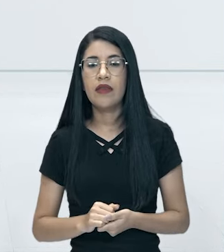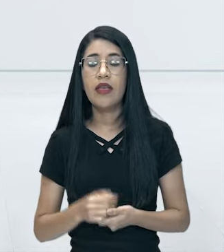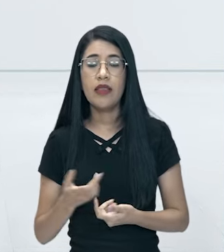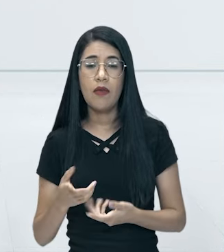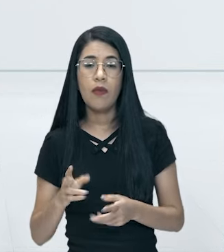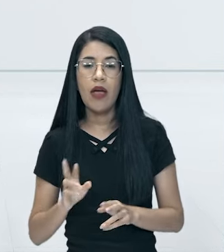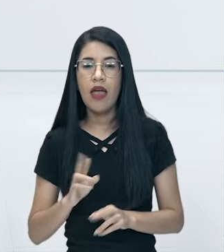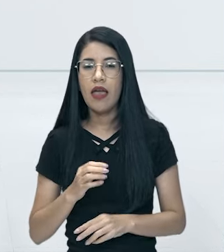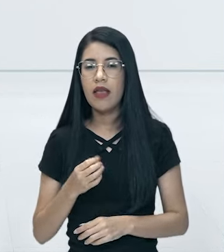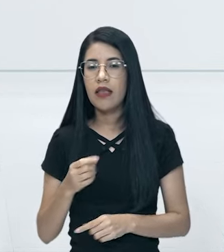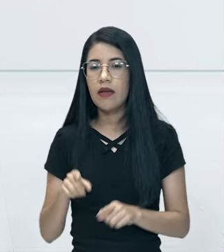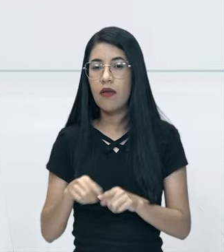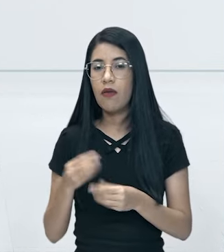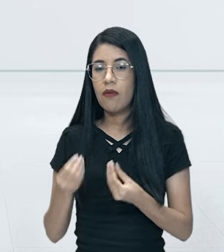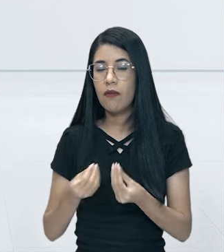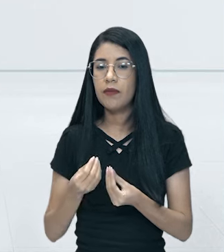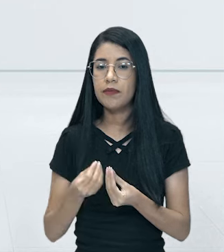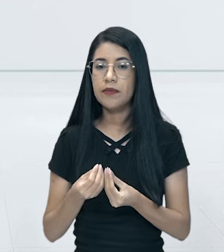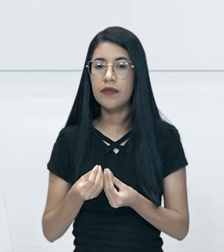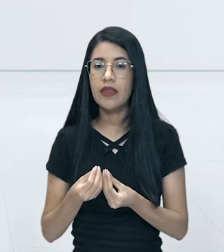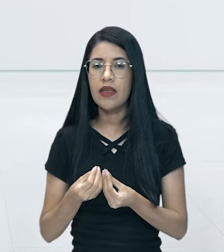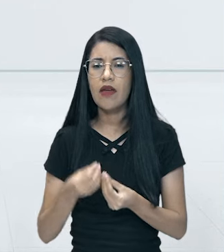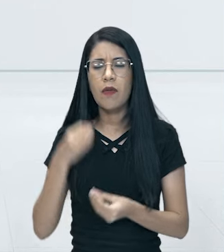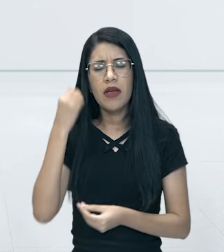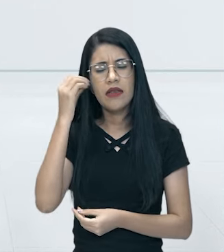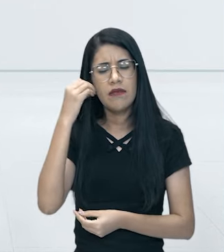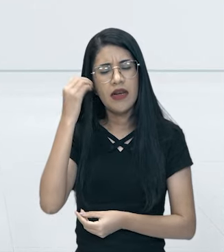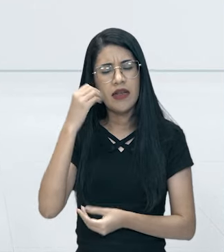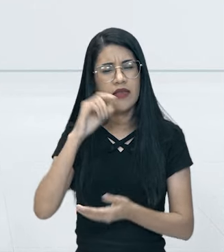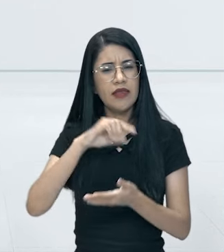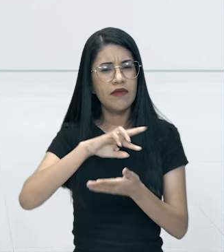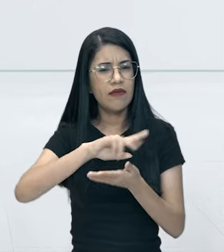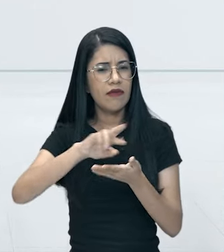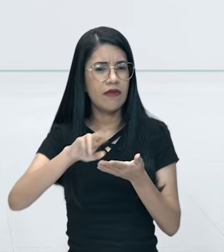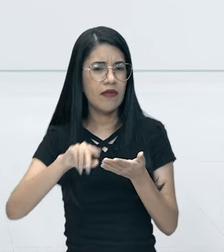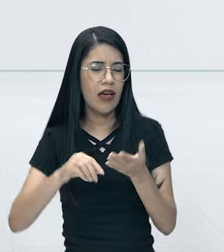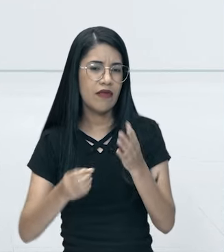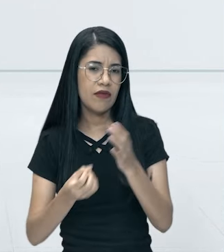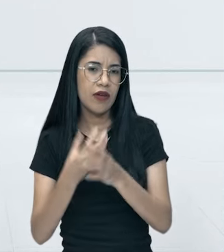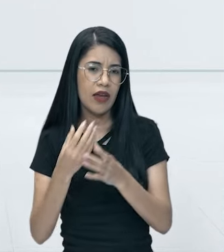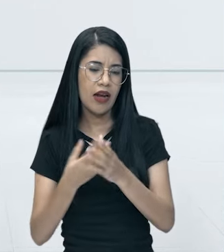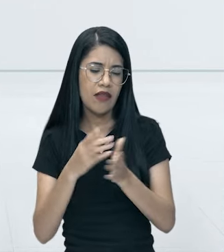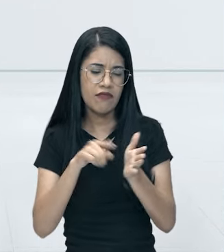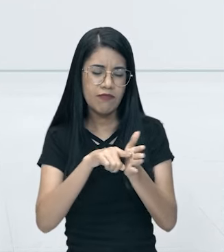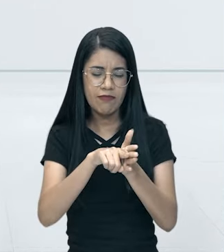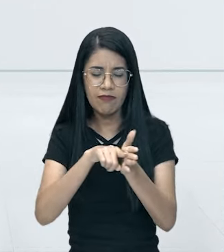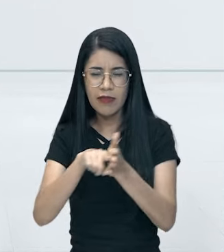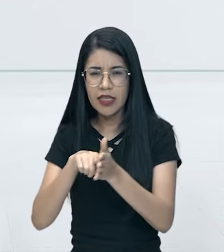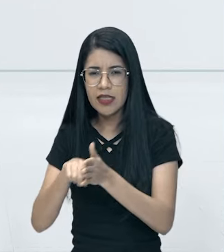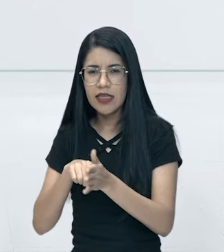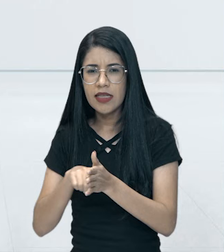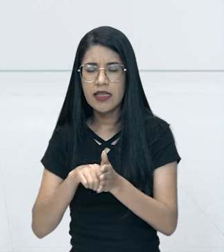magnética, graças a quem? A esses experimentos maravilhosos, porque estudaram aí